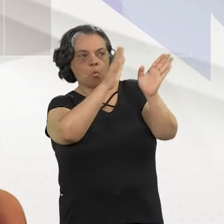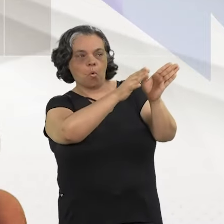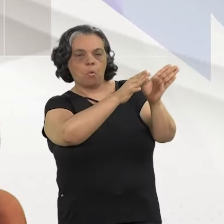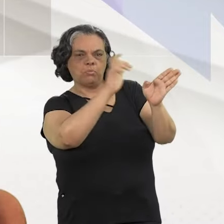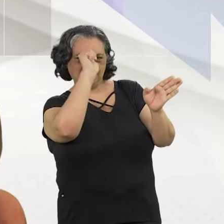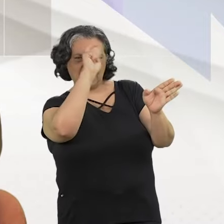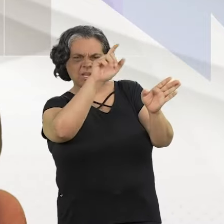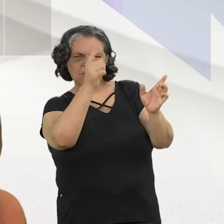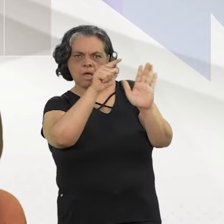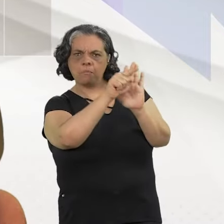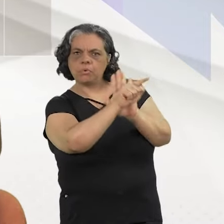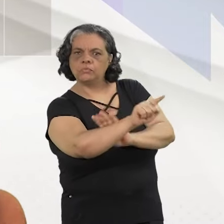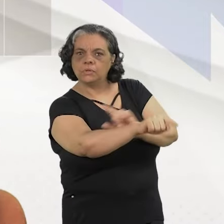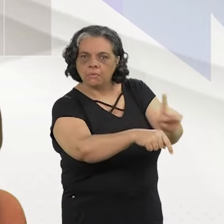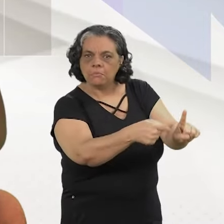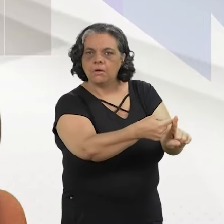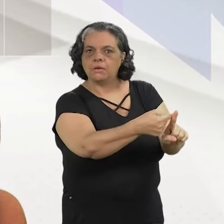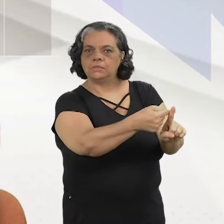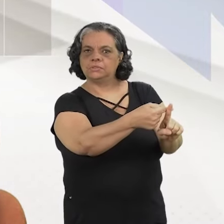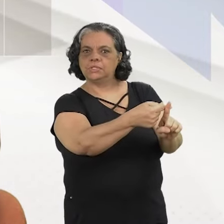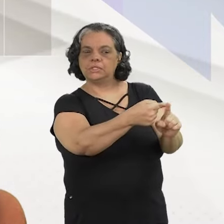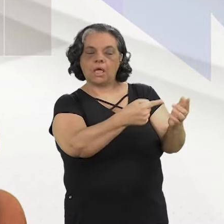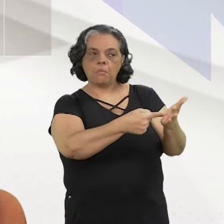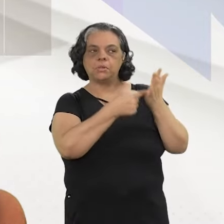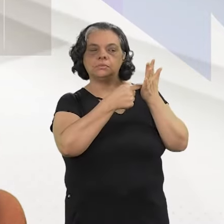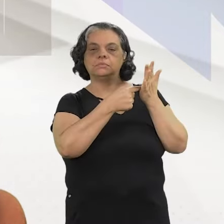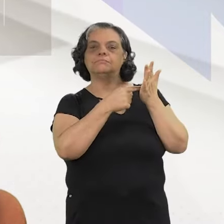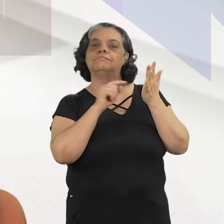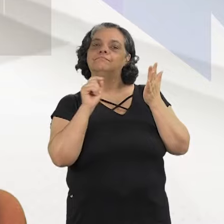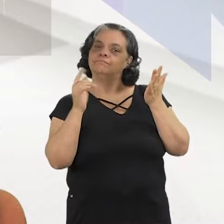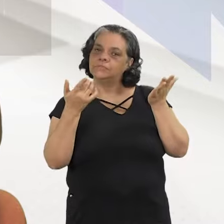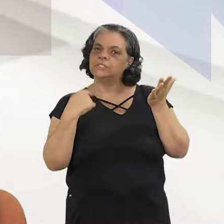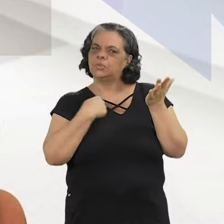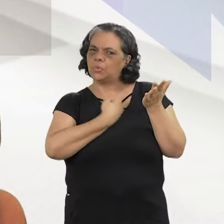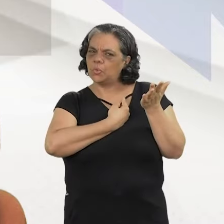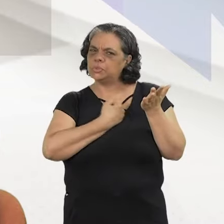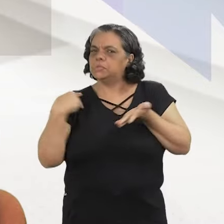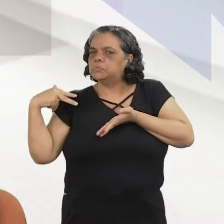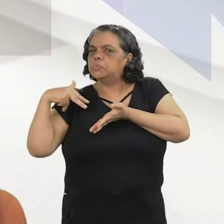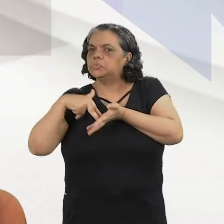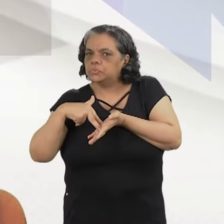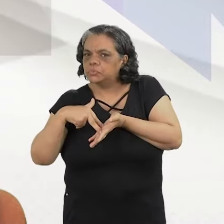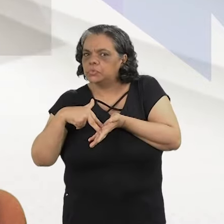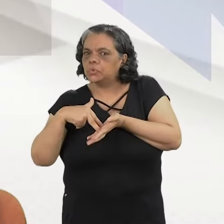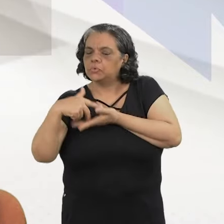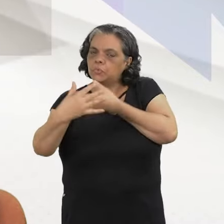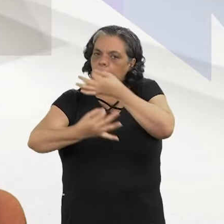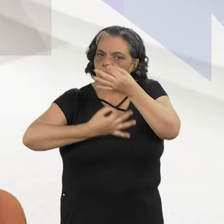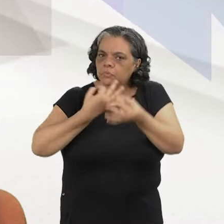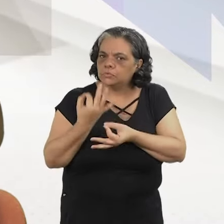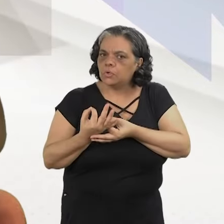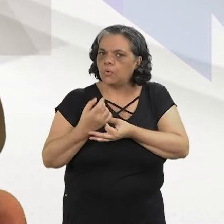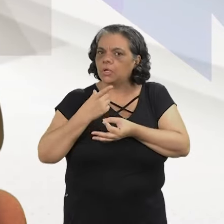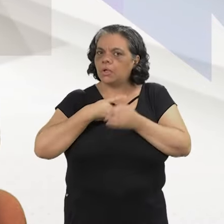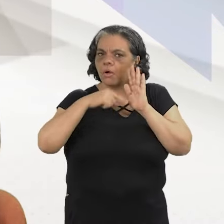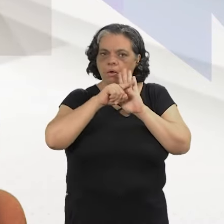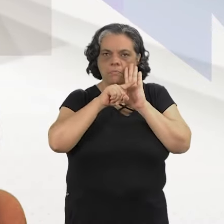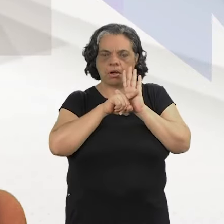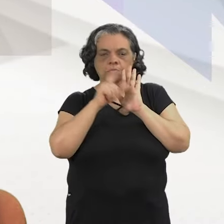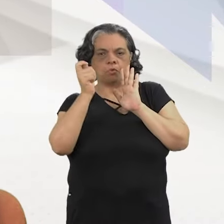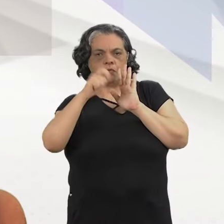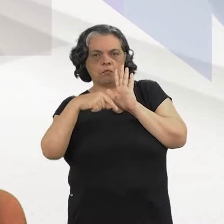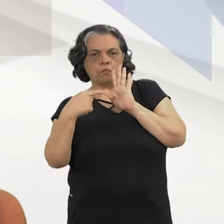mas ela vai aprofundar mais assim tá representando a gente né Tá se posicionando né quando a pauta for uma